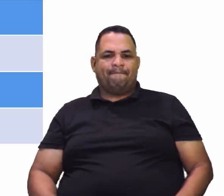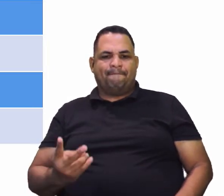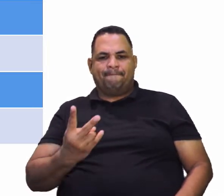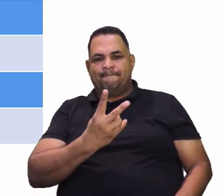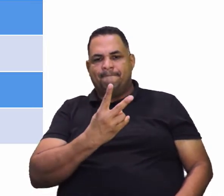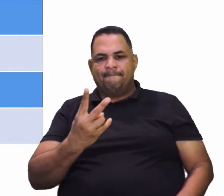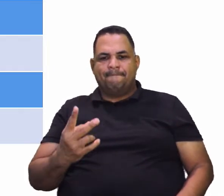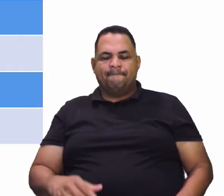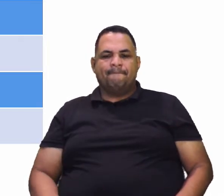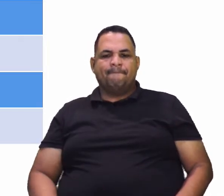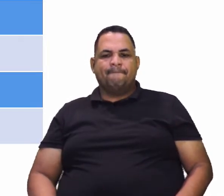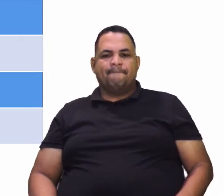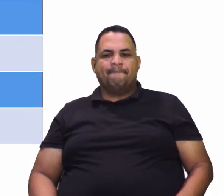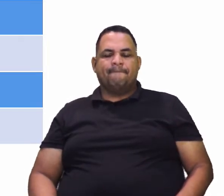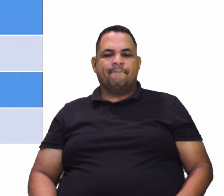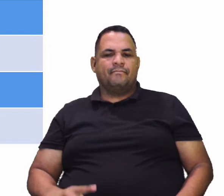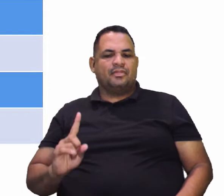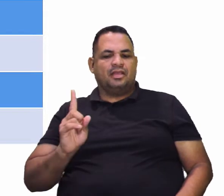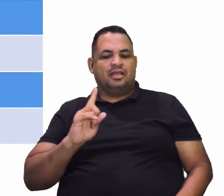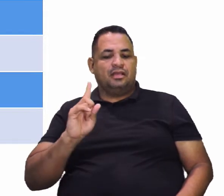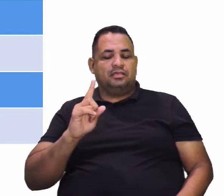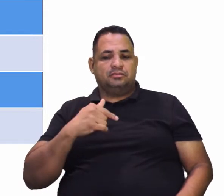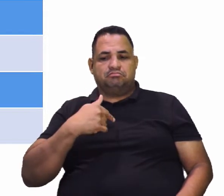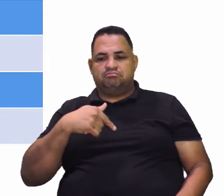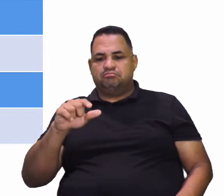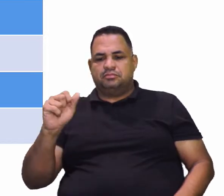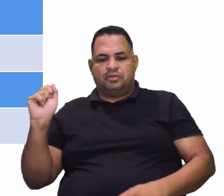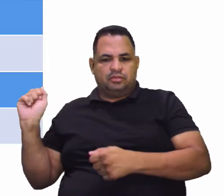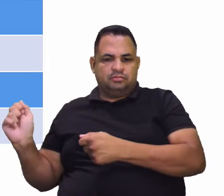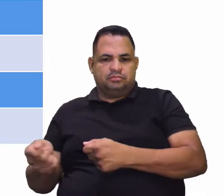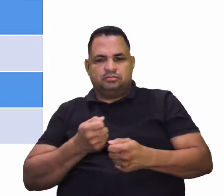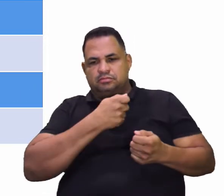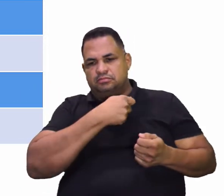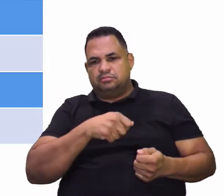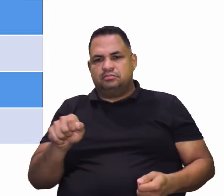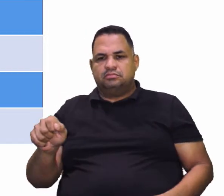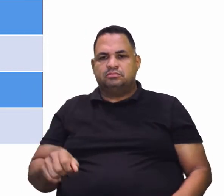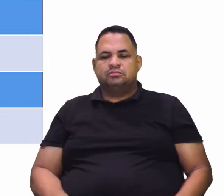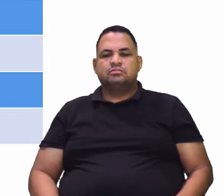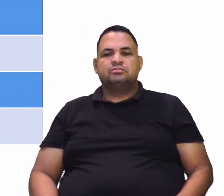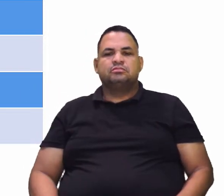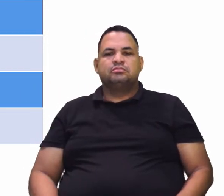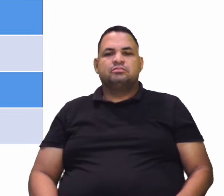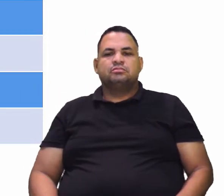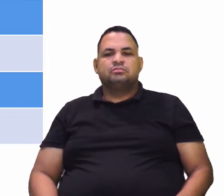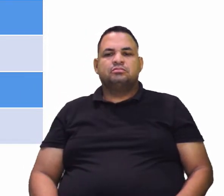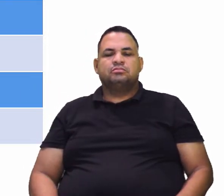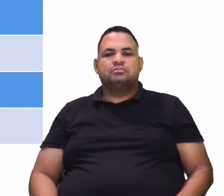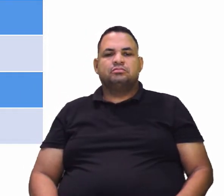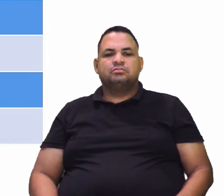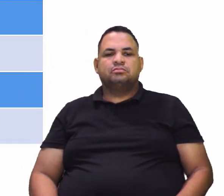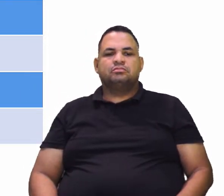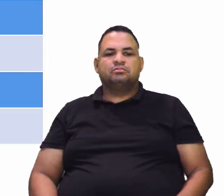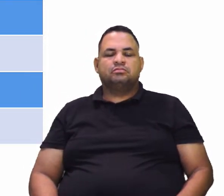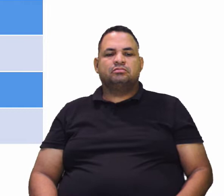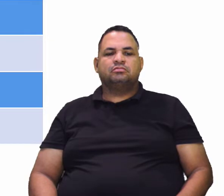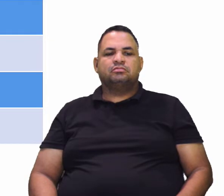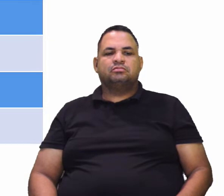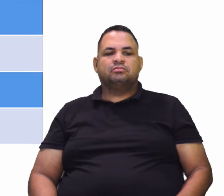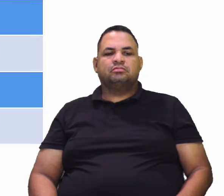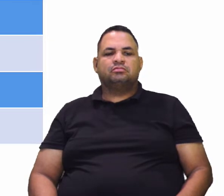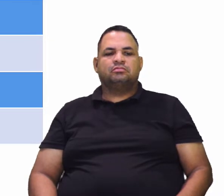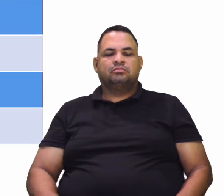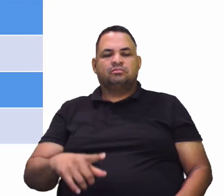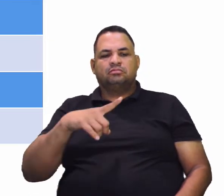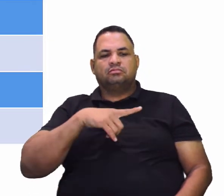to play tennis. Ele não vai jogar tênis. Na interrogativa, o que acontece? Vem